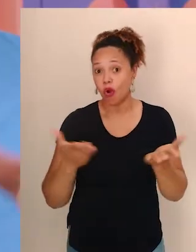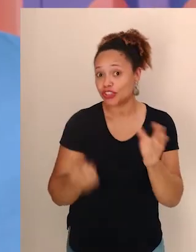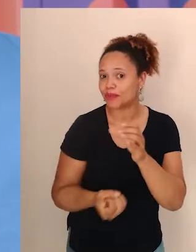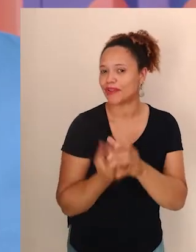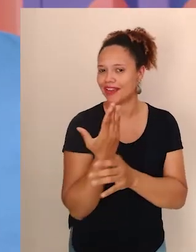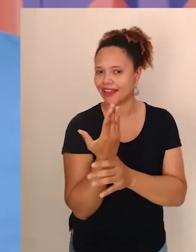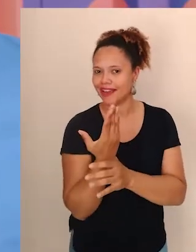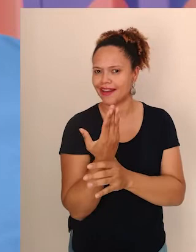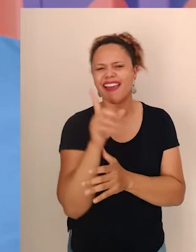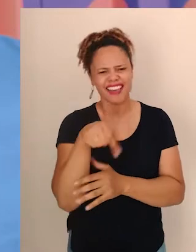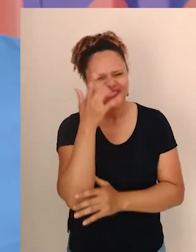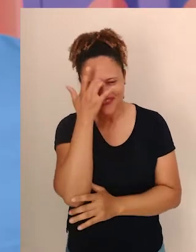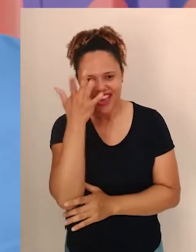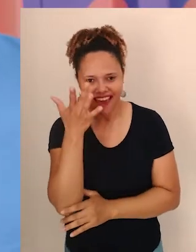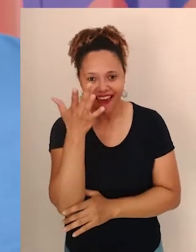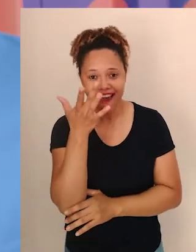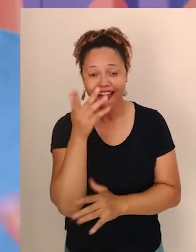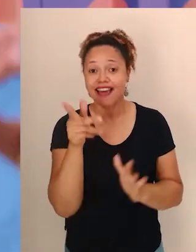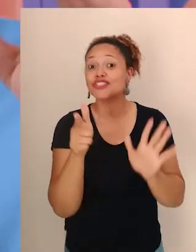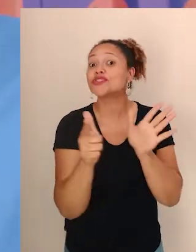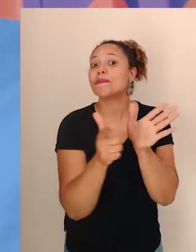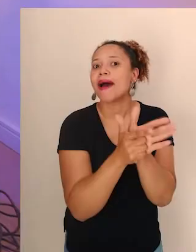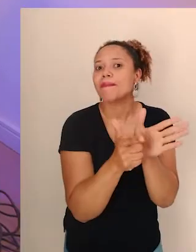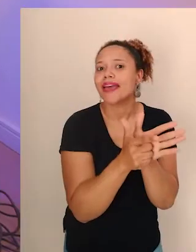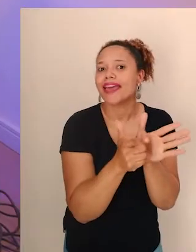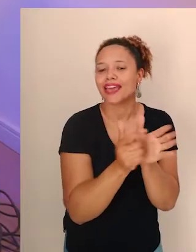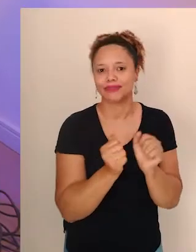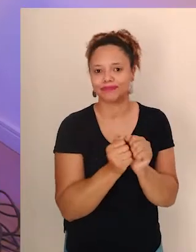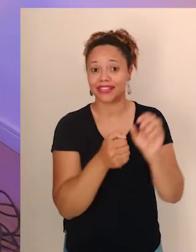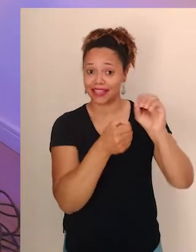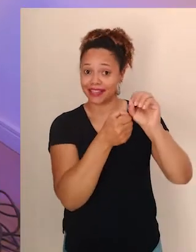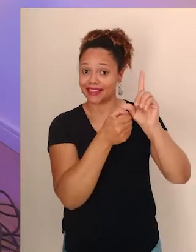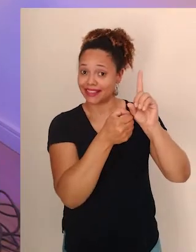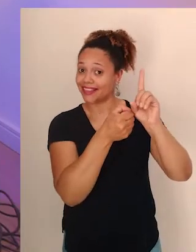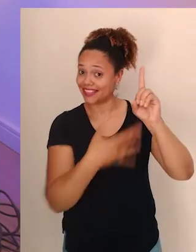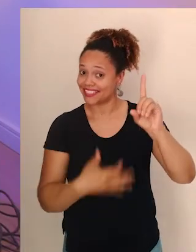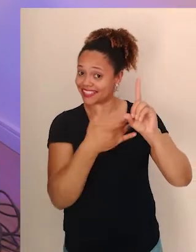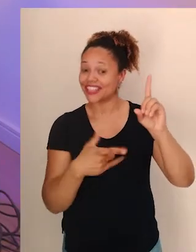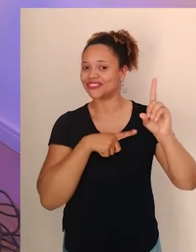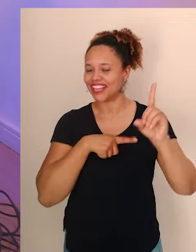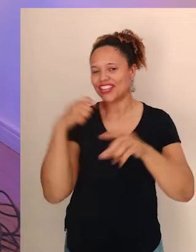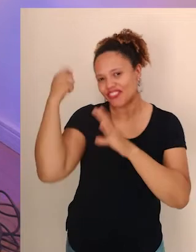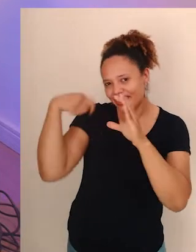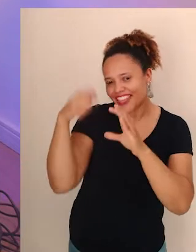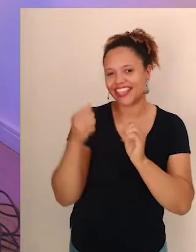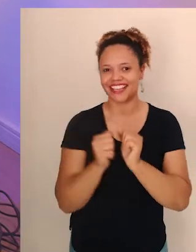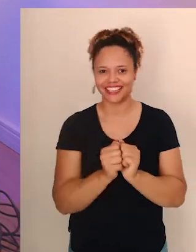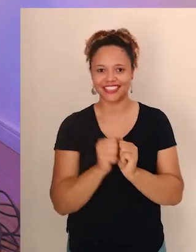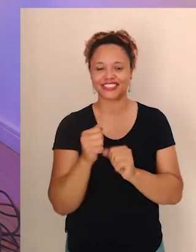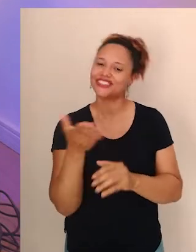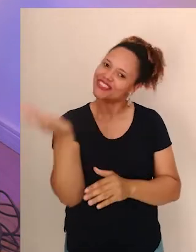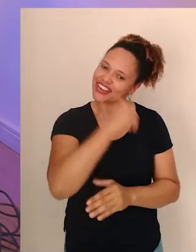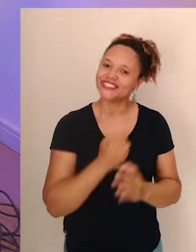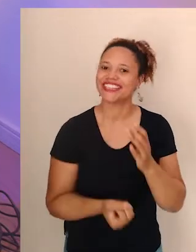A que a gente vai construir vai ser mais simples ainda, vai ser de papel. Os materiais estão na descrição do vídeo, como sempre. Então separa lá